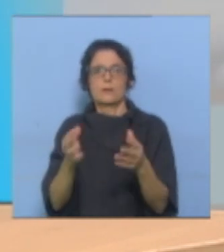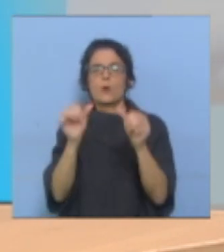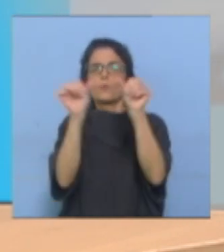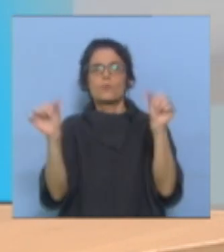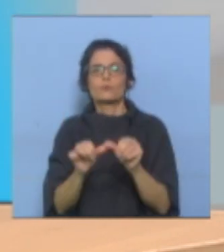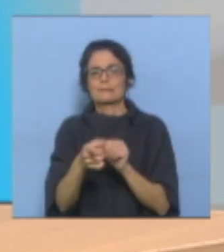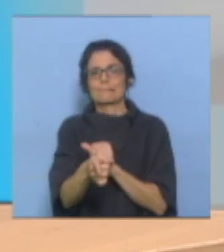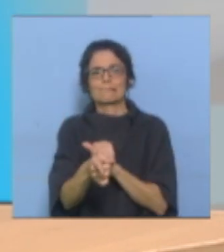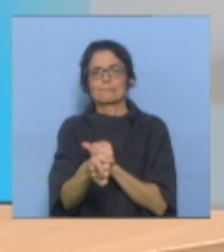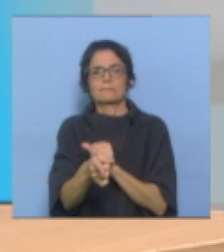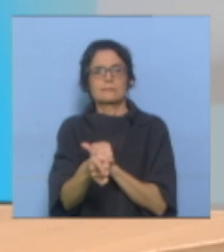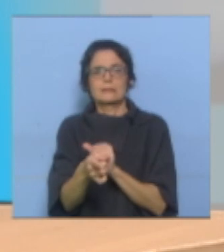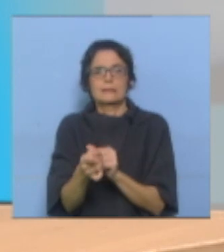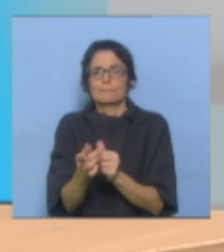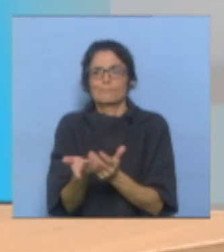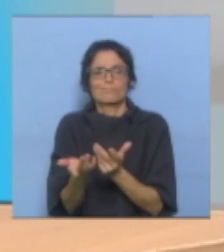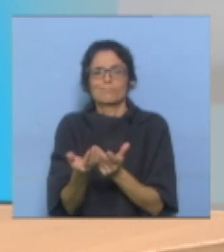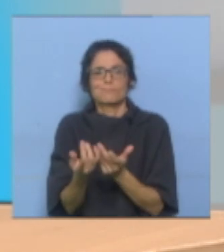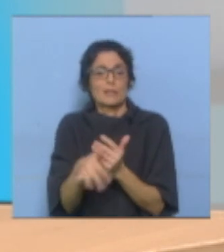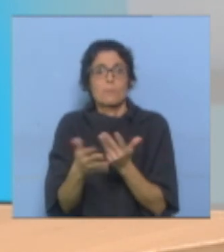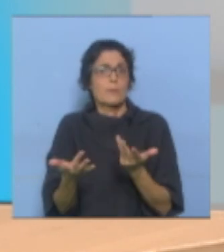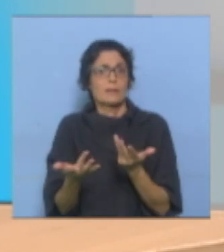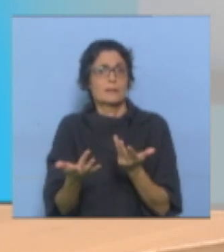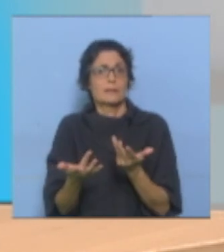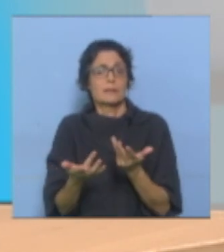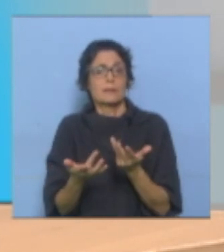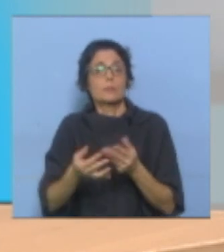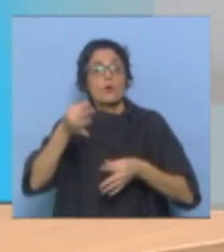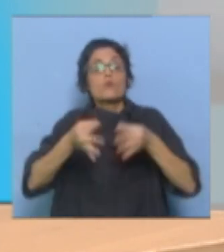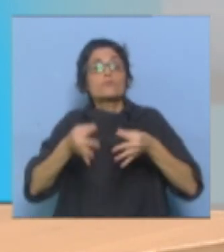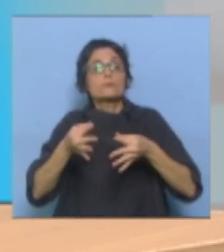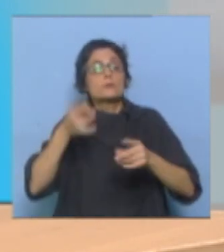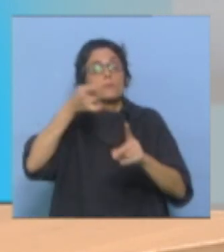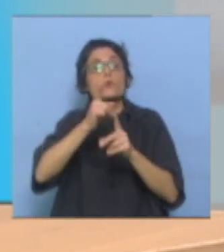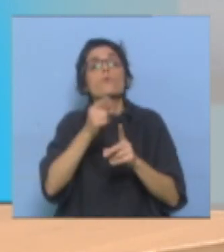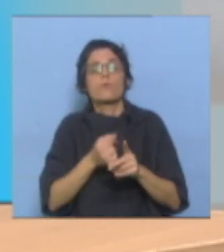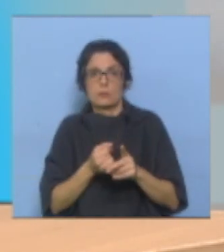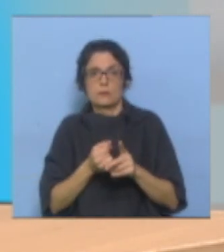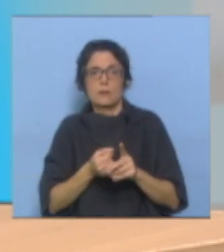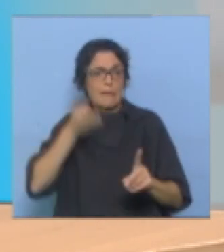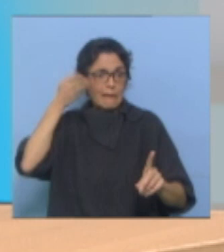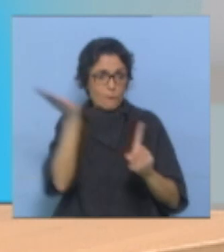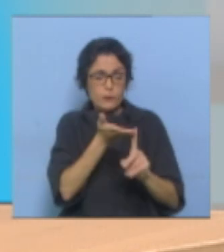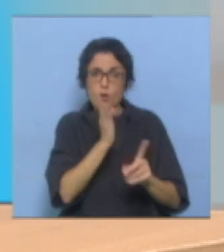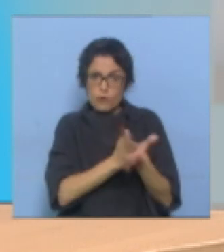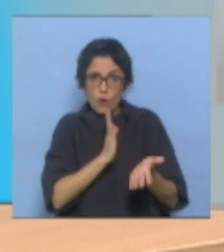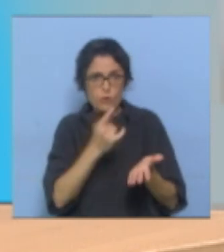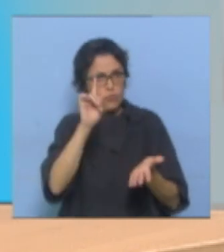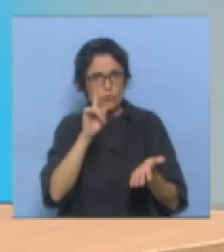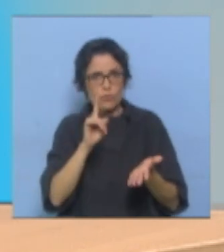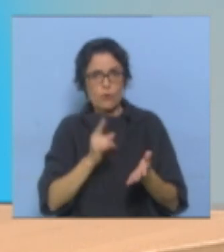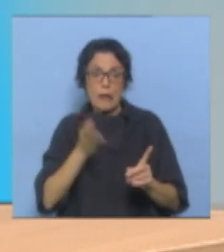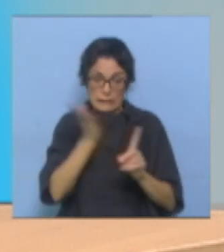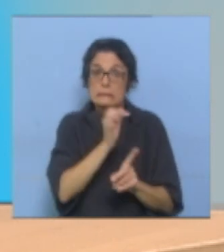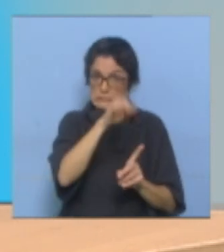é? Porque o objetivo da justiça não pode ser só castigar culpados, tem de levar à reinserção, a